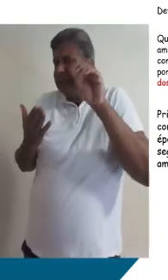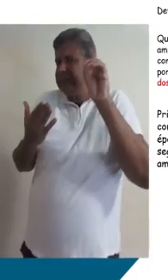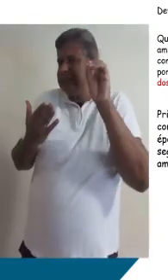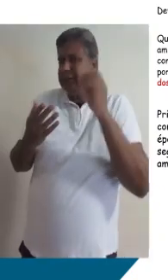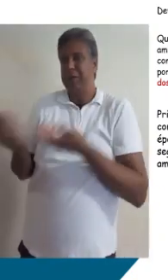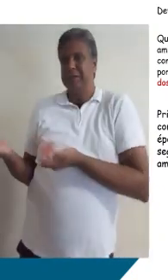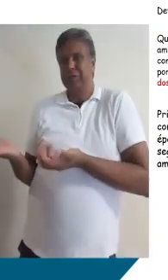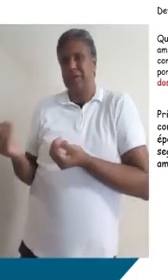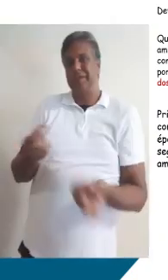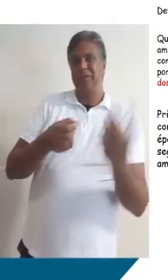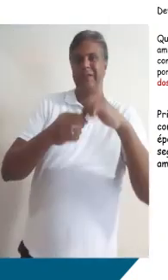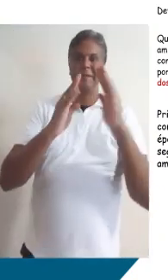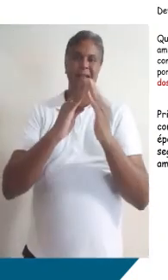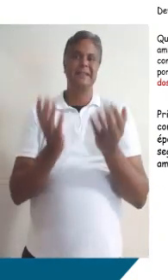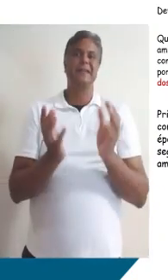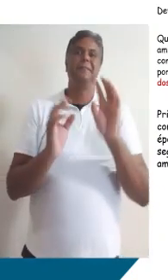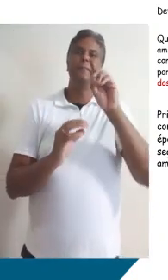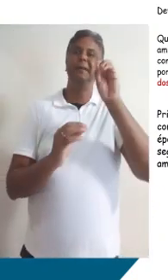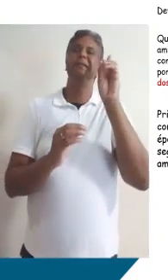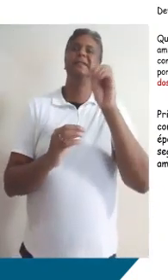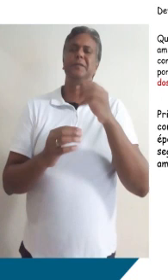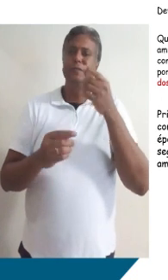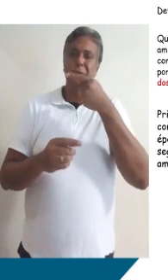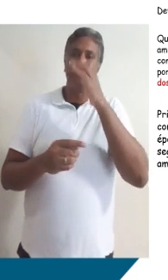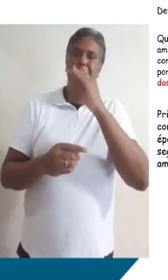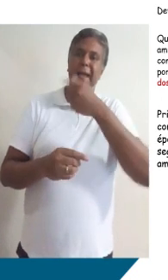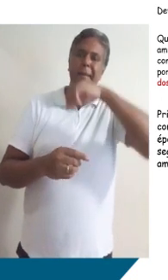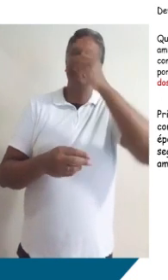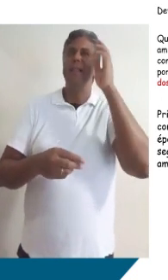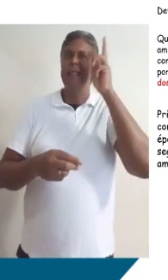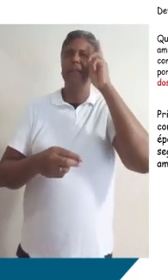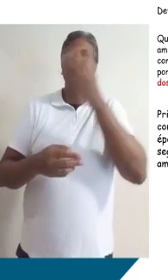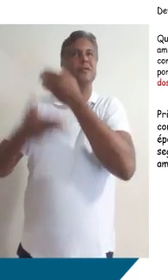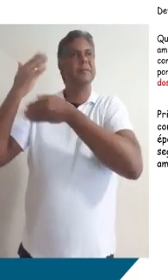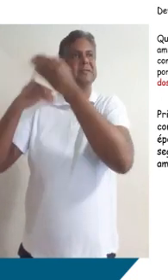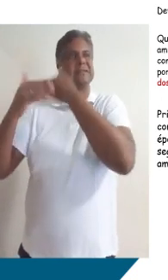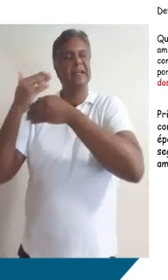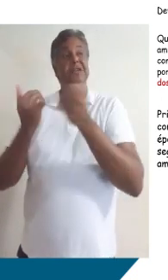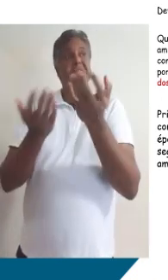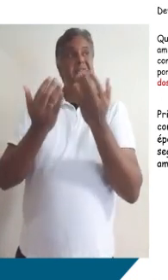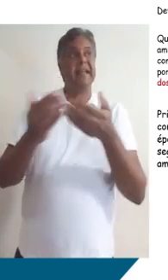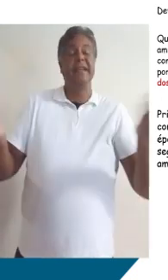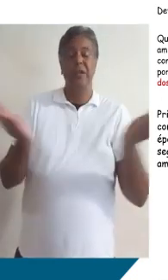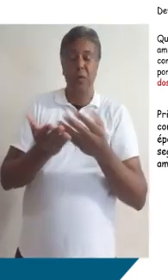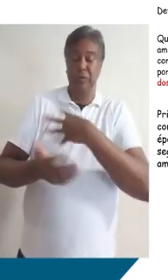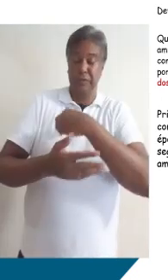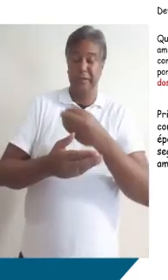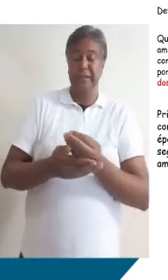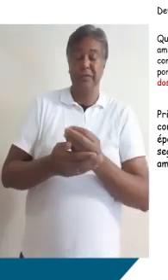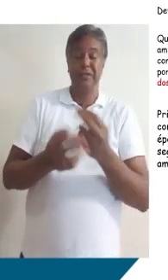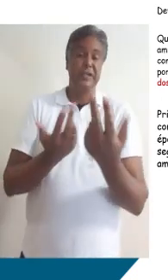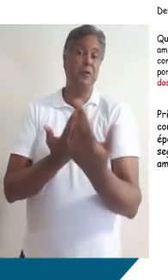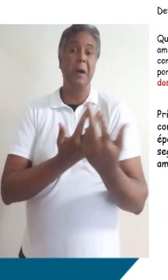também. Por isso, é natural que os pais se recordem de épocas passadas e determinem um horário semelhante aos seus filhos. Porém, definir a volta do filho